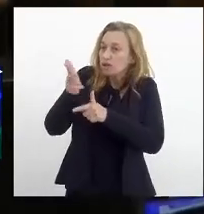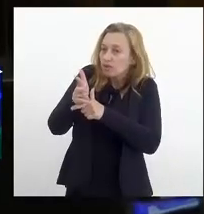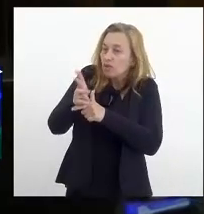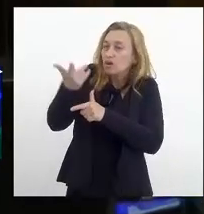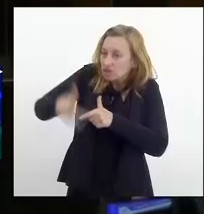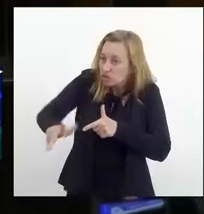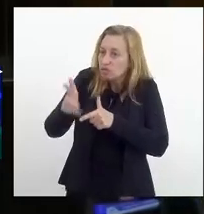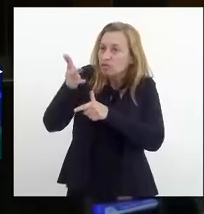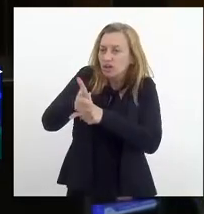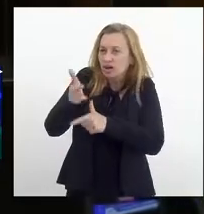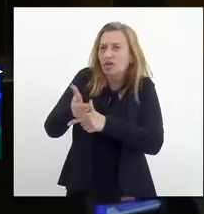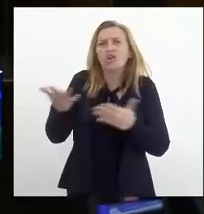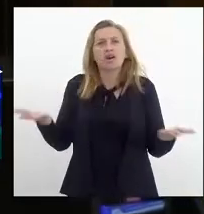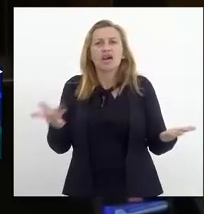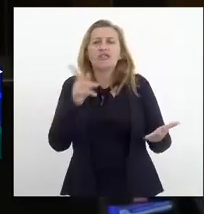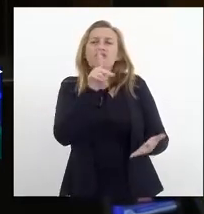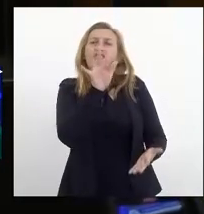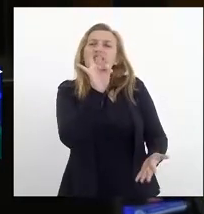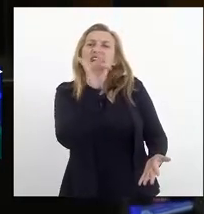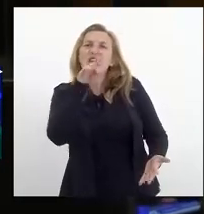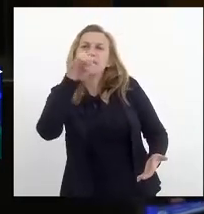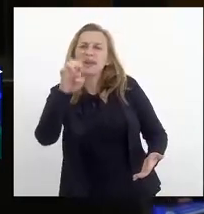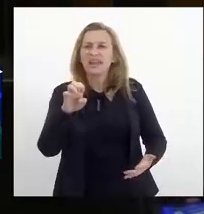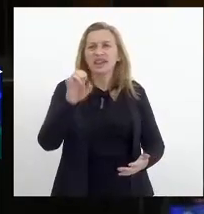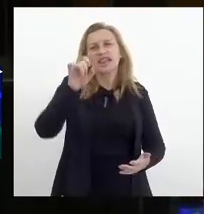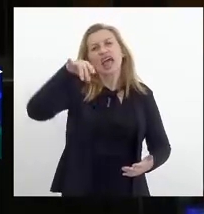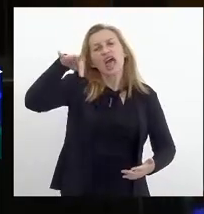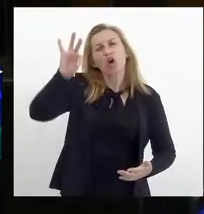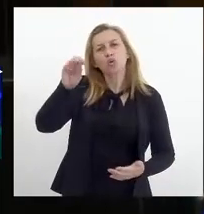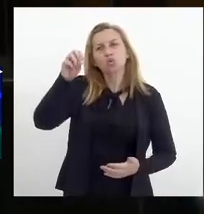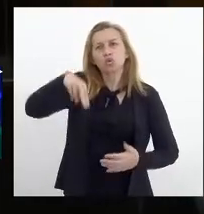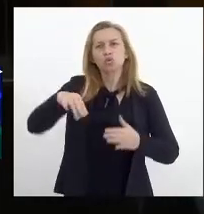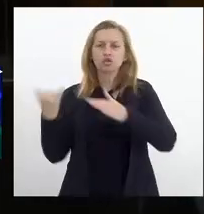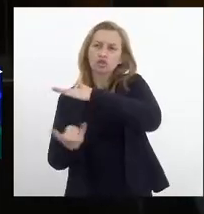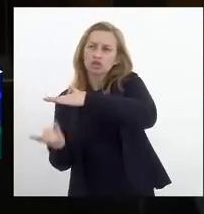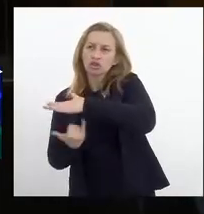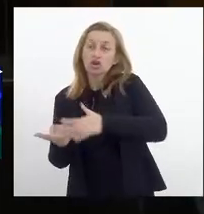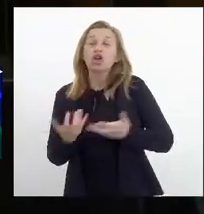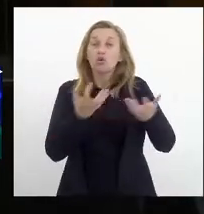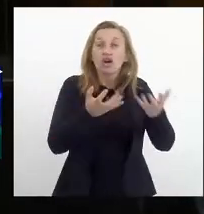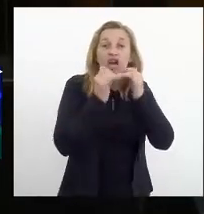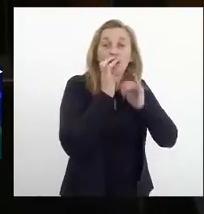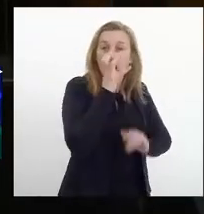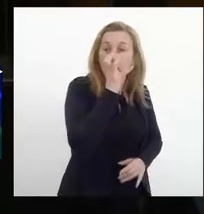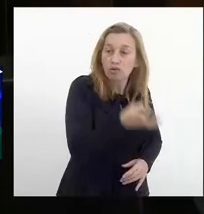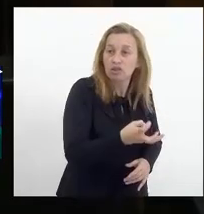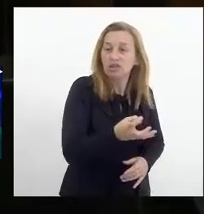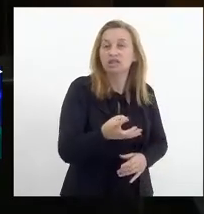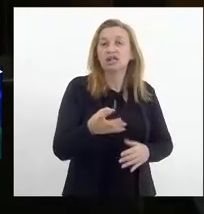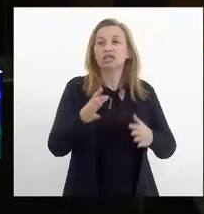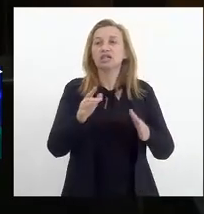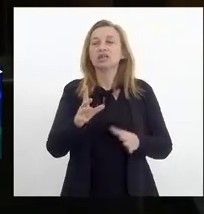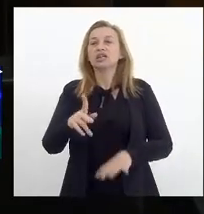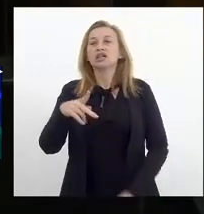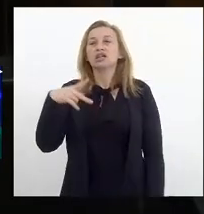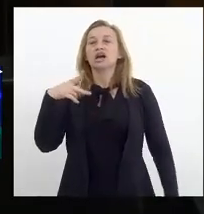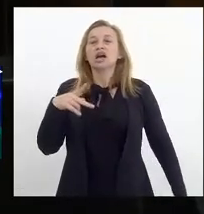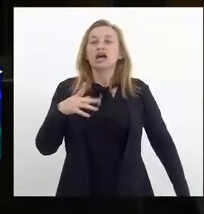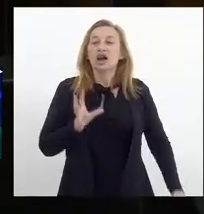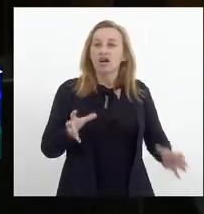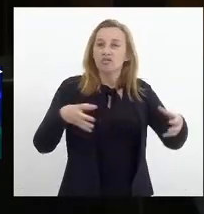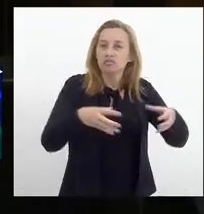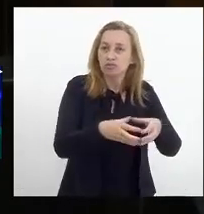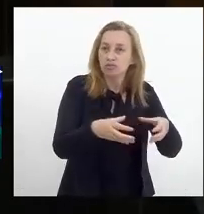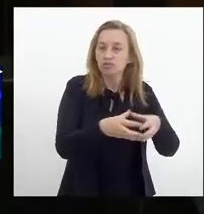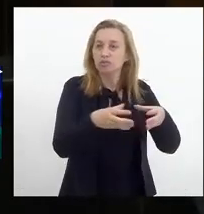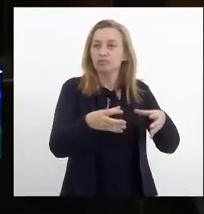ambiente do Instituto Philippe Pinel para esse tipo de performance eu quero que denunciar da Tribuna da alerj dizer que a frente parlamentar que eu íntegro